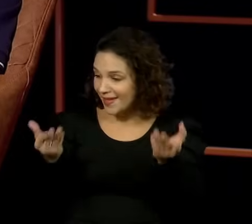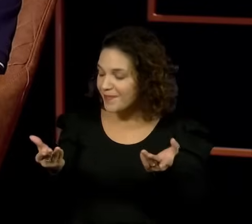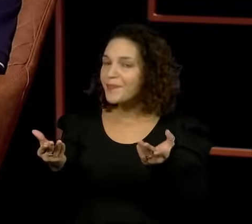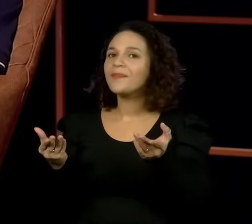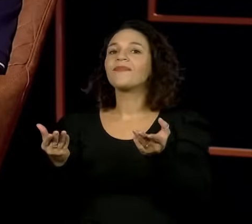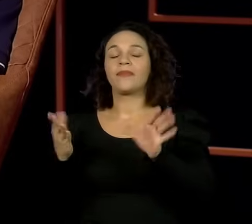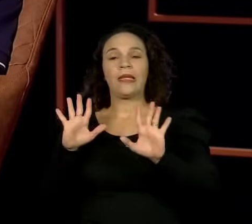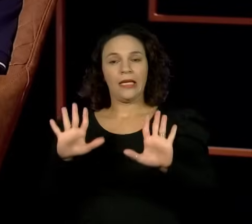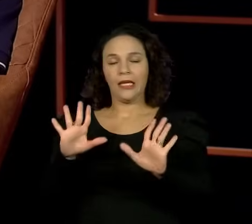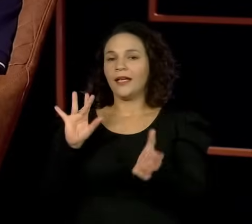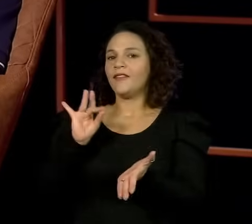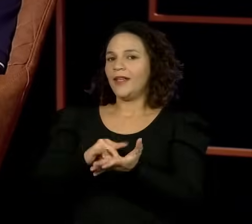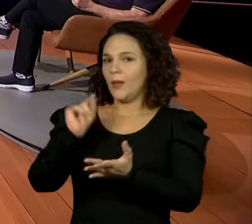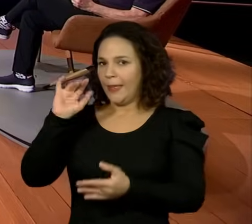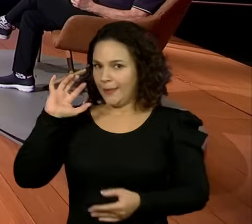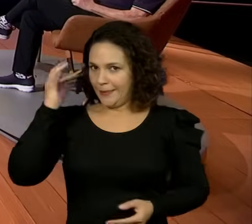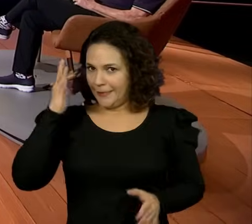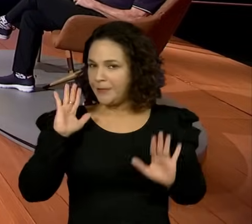Na verdade,